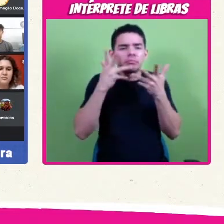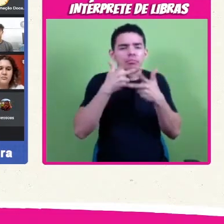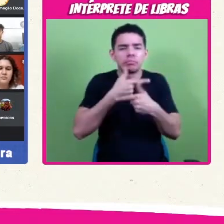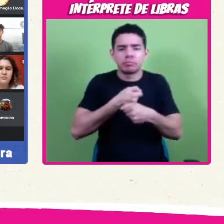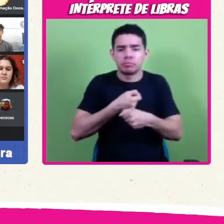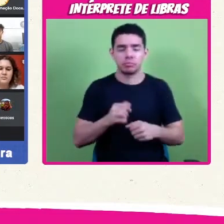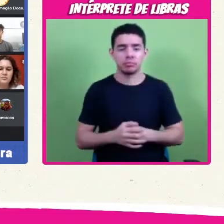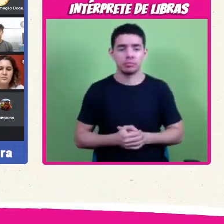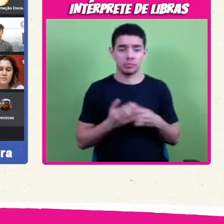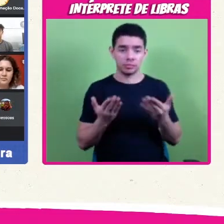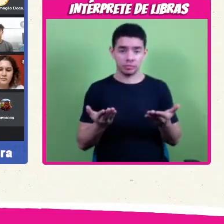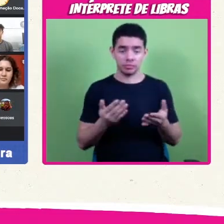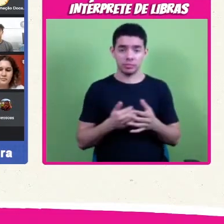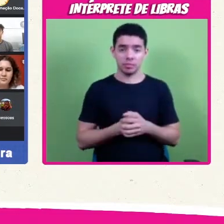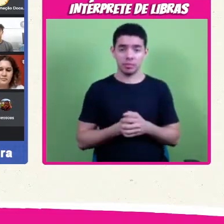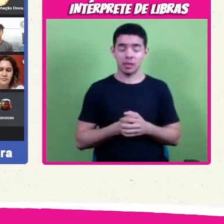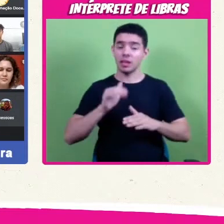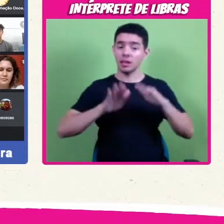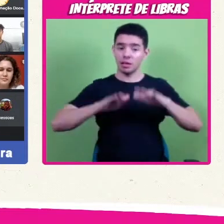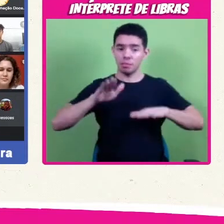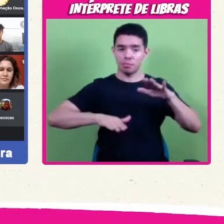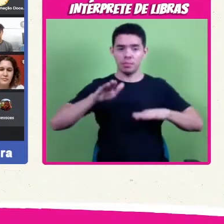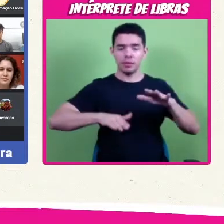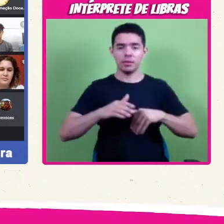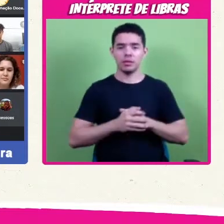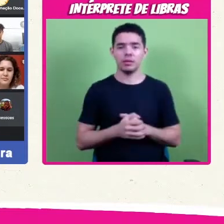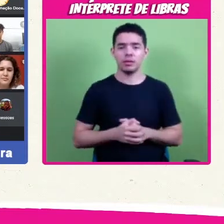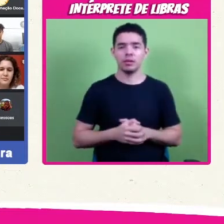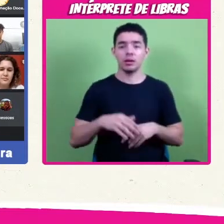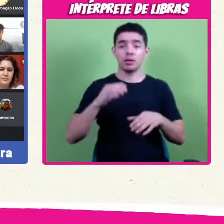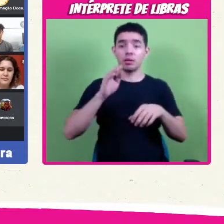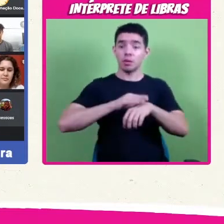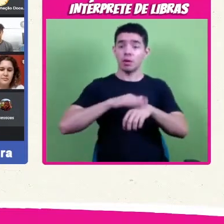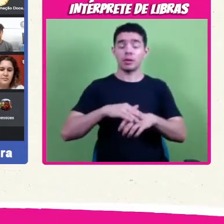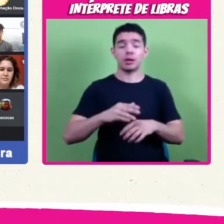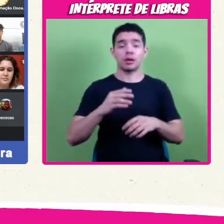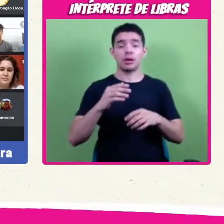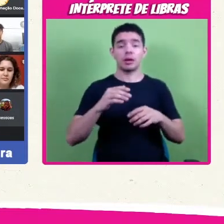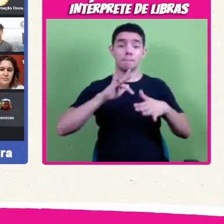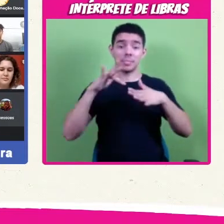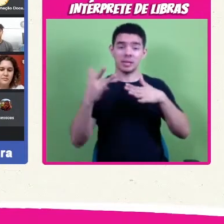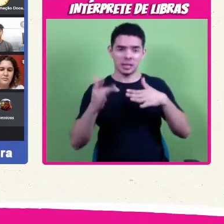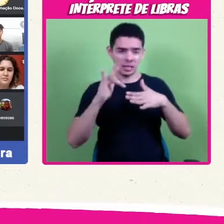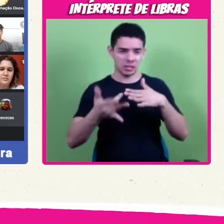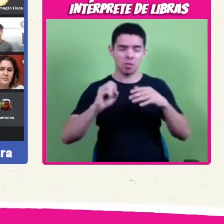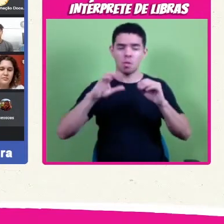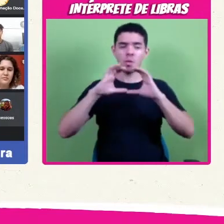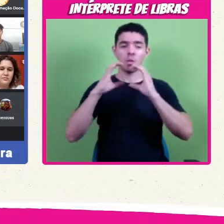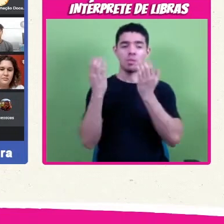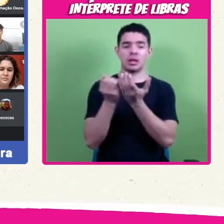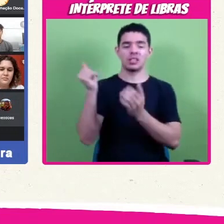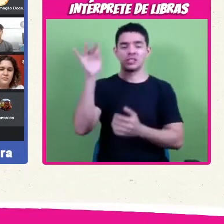Então, muitas vezes, a própria mídia ou a comunidade, de maneira geral, por